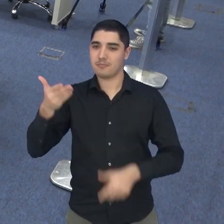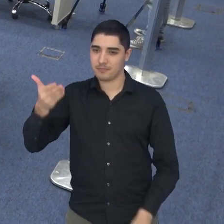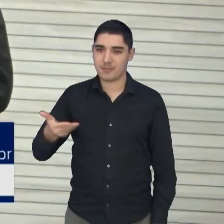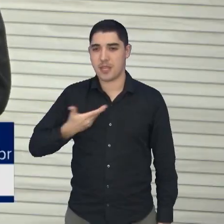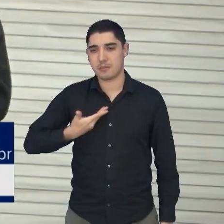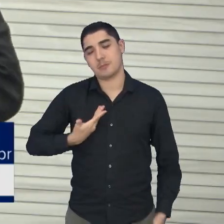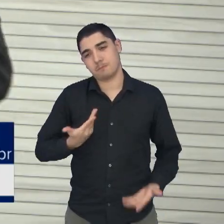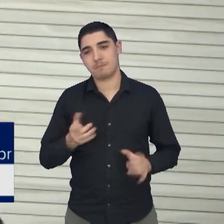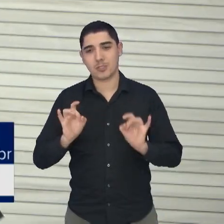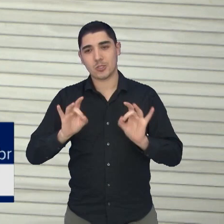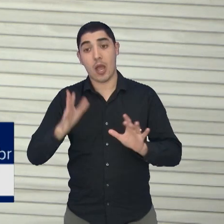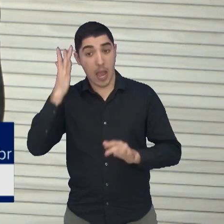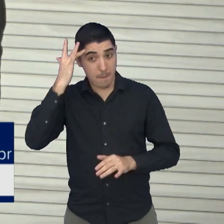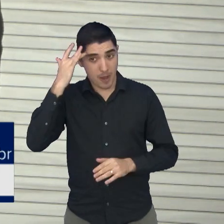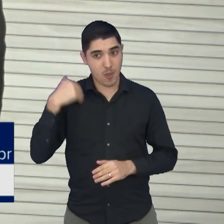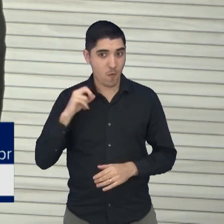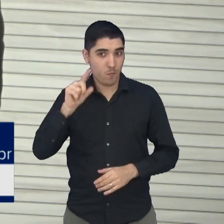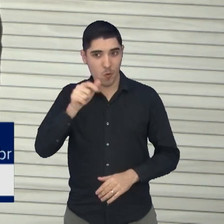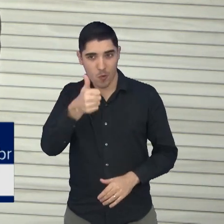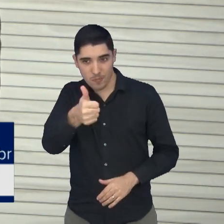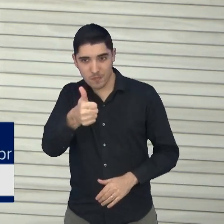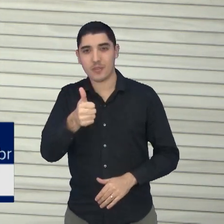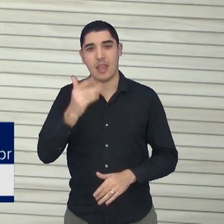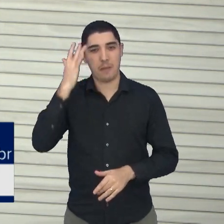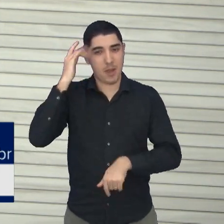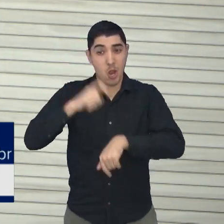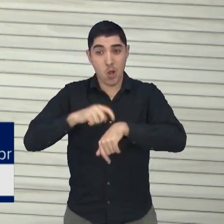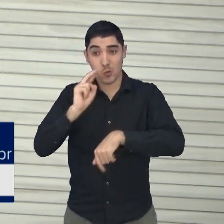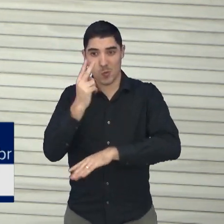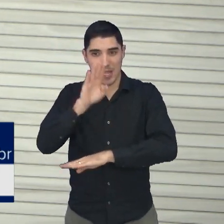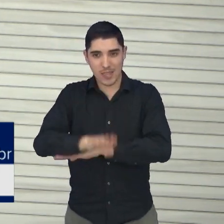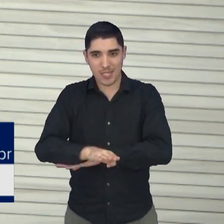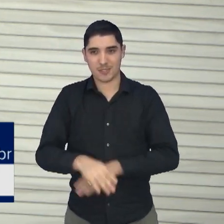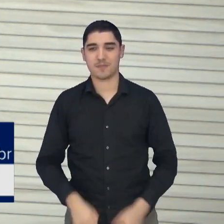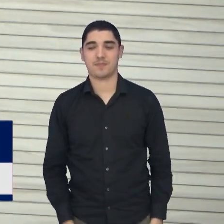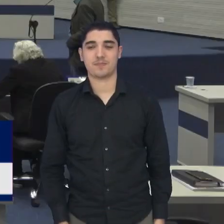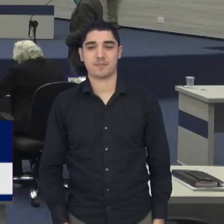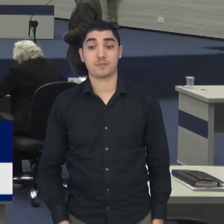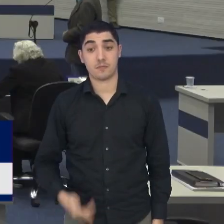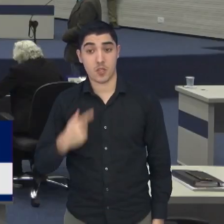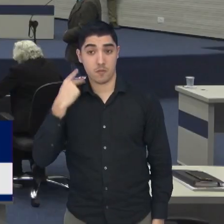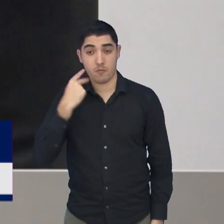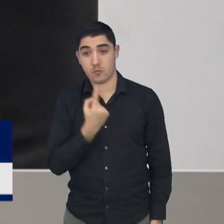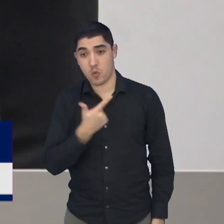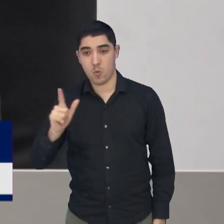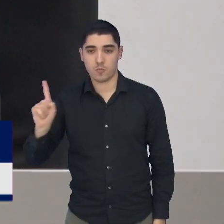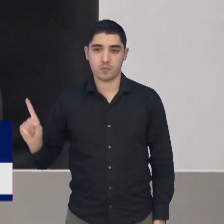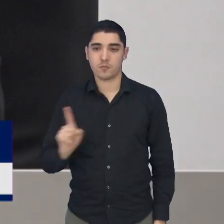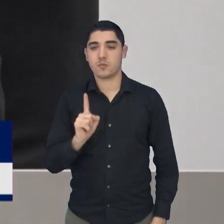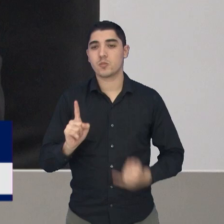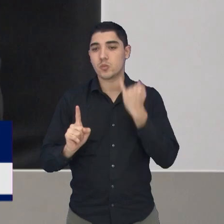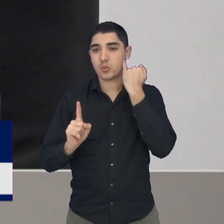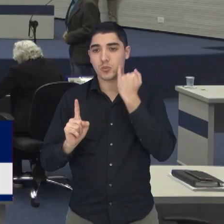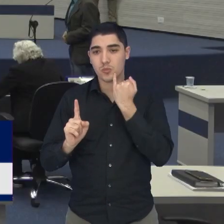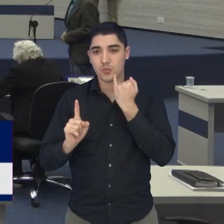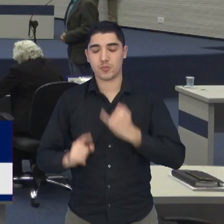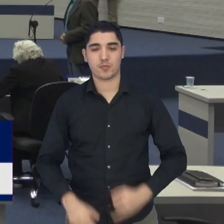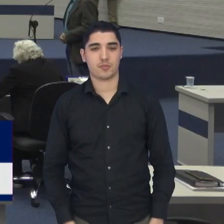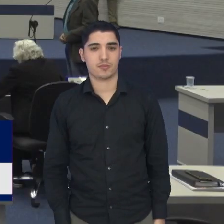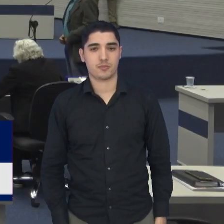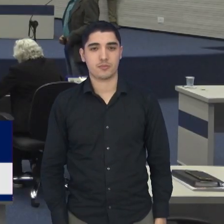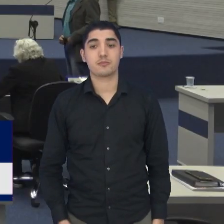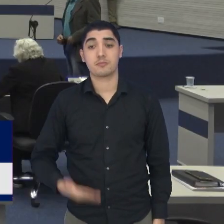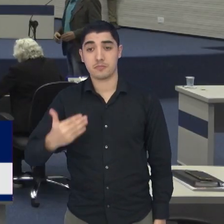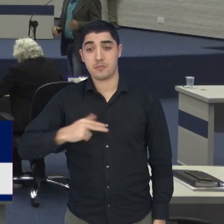é isso. Amanhã estaremos lá, vereador, a partir das 14 horas. Questão de ordem, vereador José Luiz Nunes. Senhor